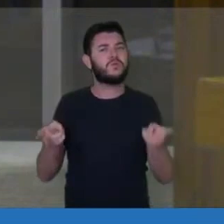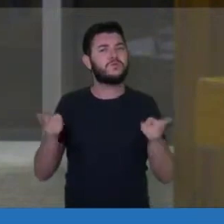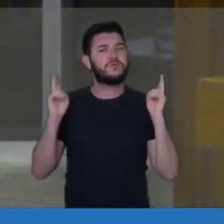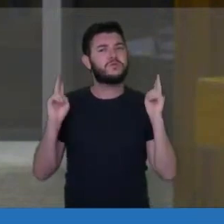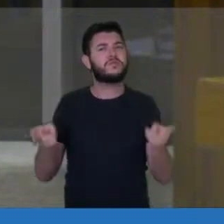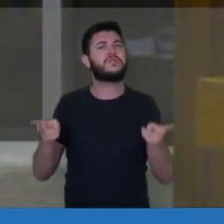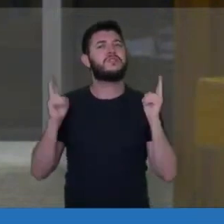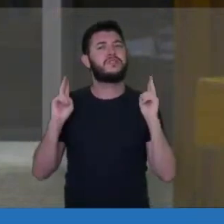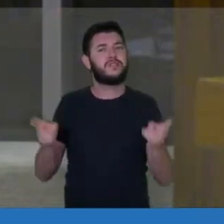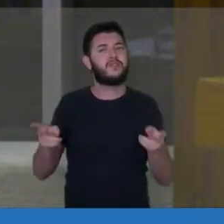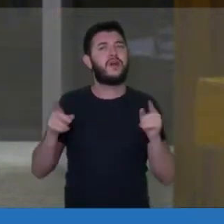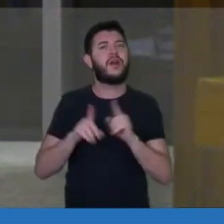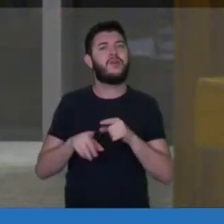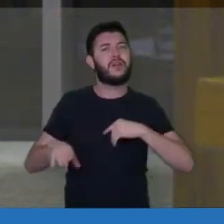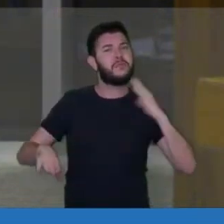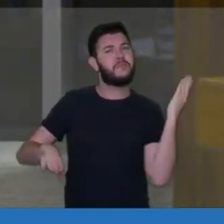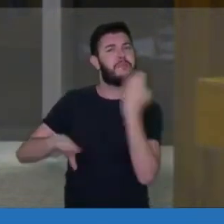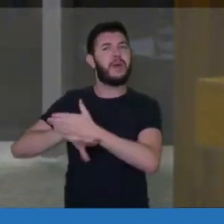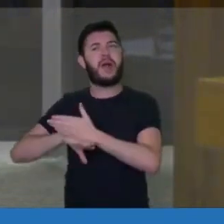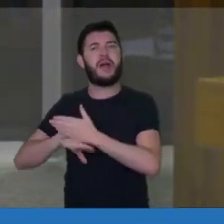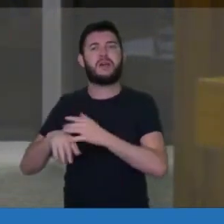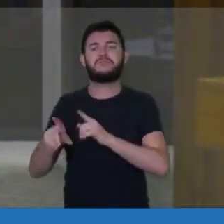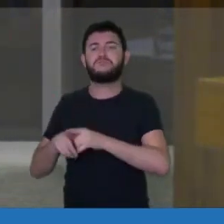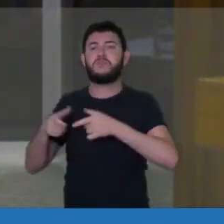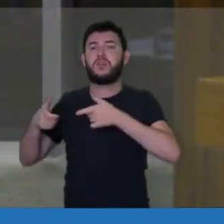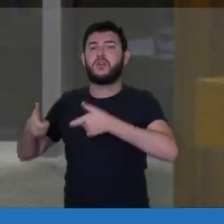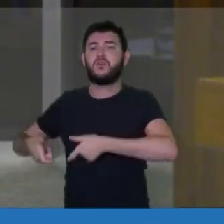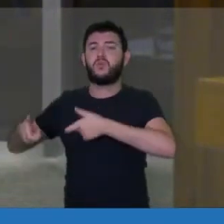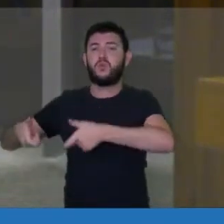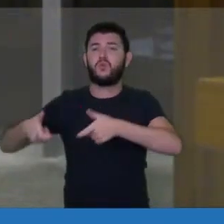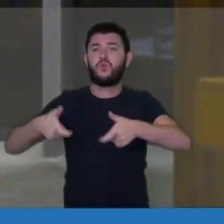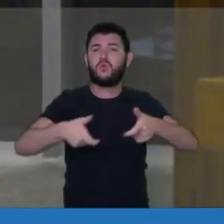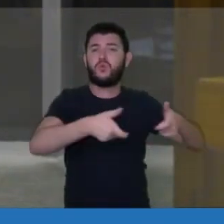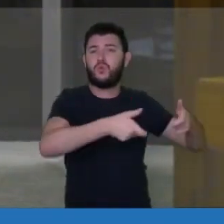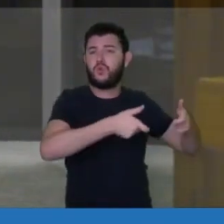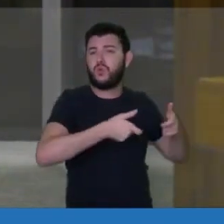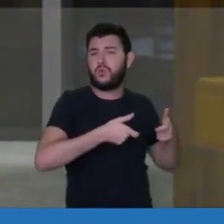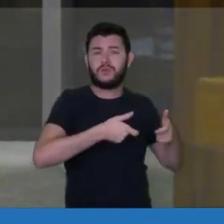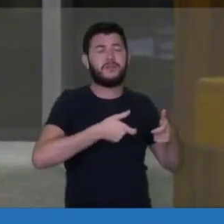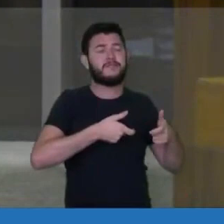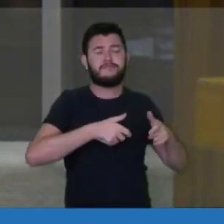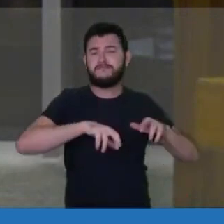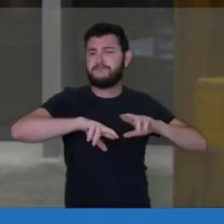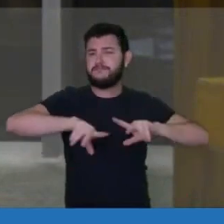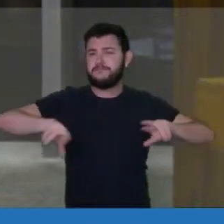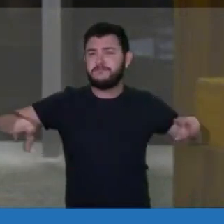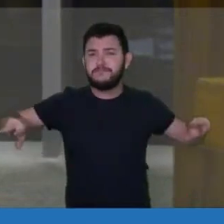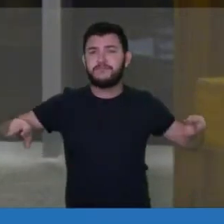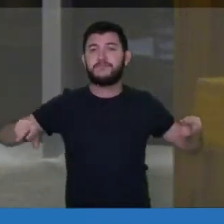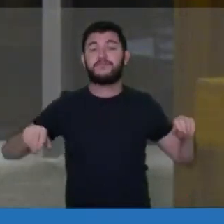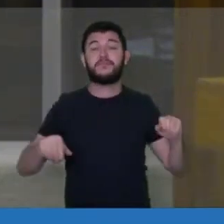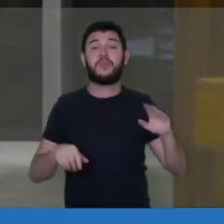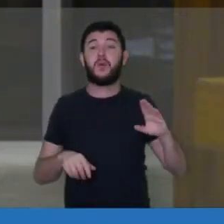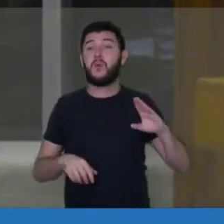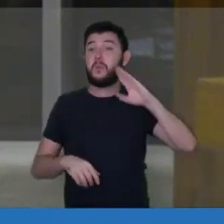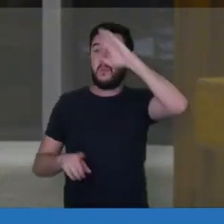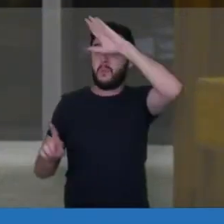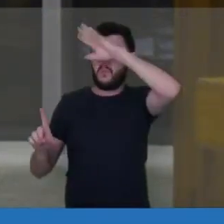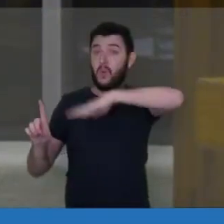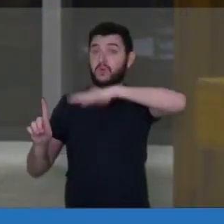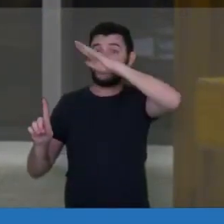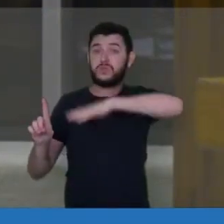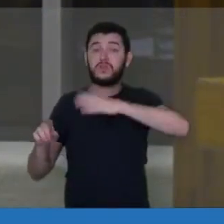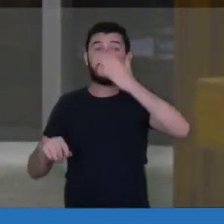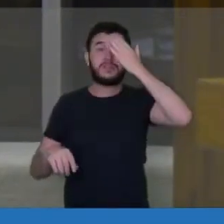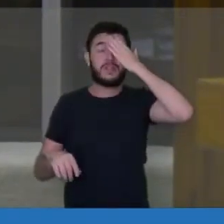praças, nas ruas, em todos os lugares. Os bolsonaristas sabem que o MST vai